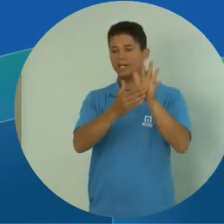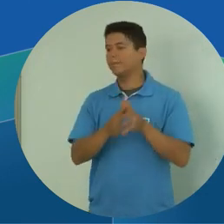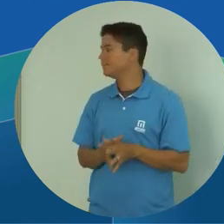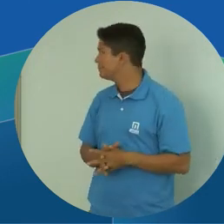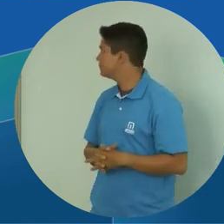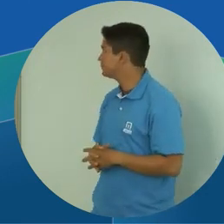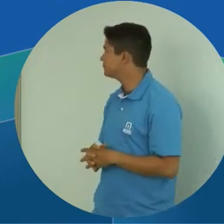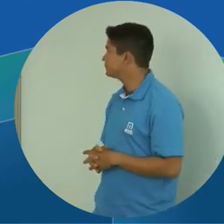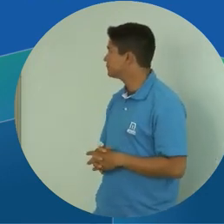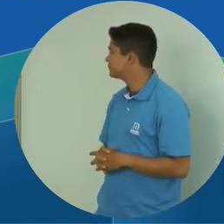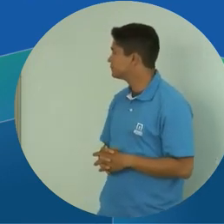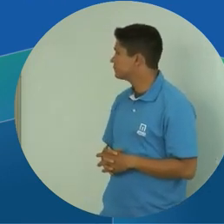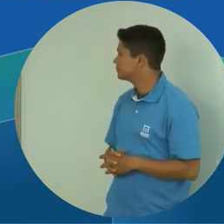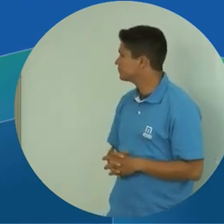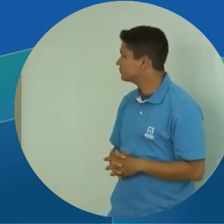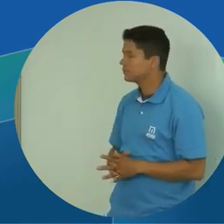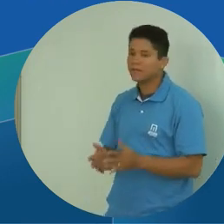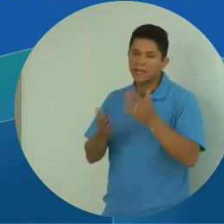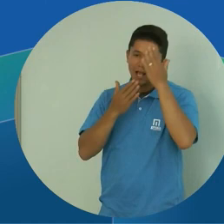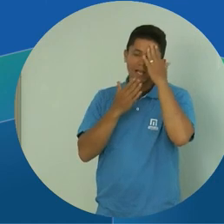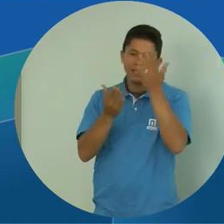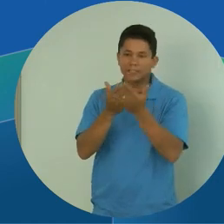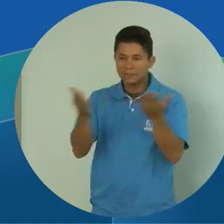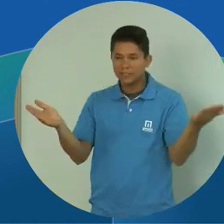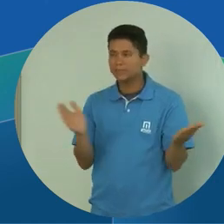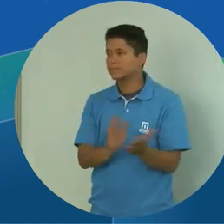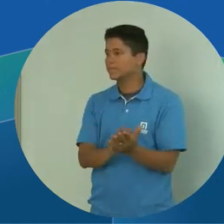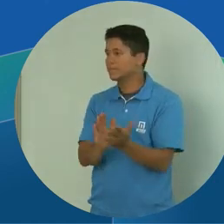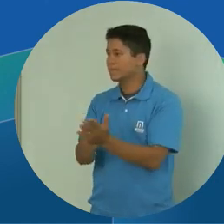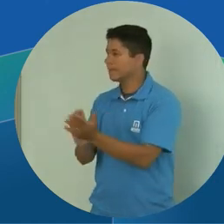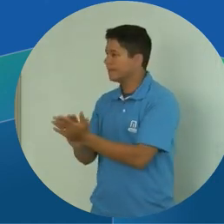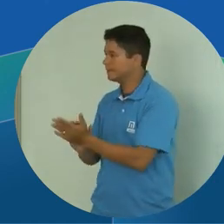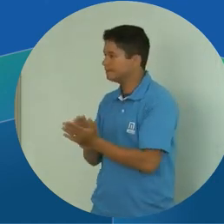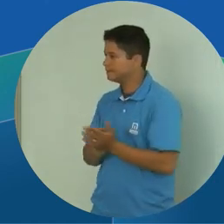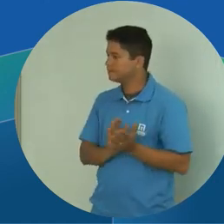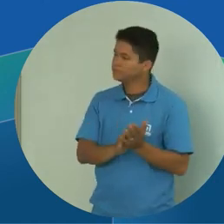final. Agradeço aí, muito obrigado. Viu?